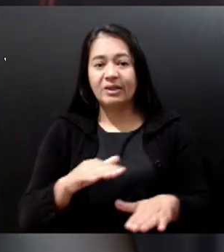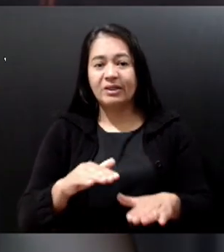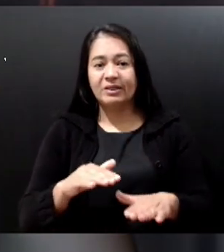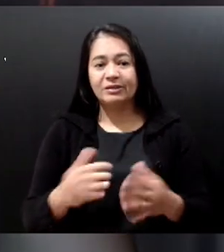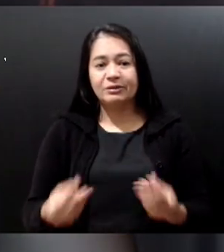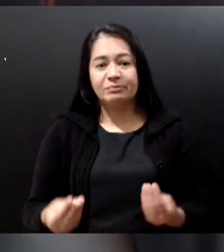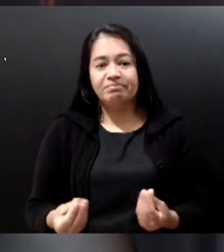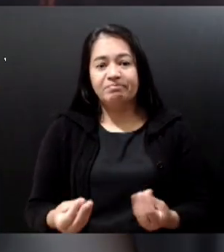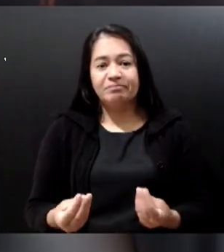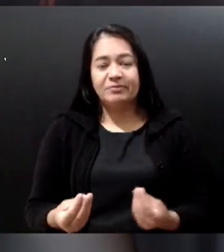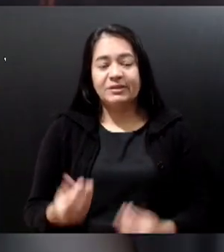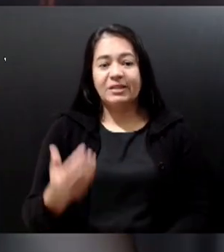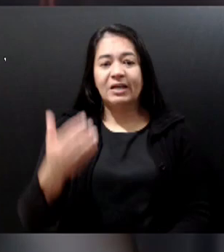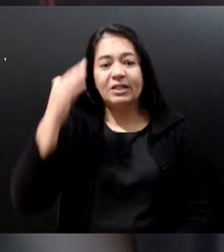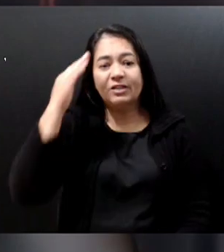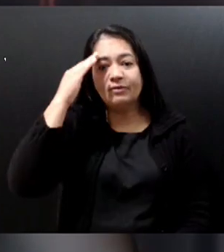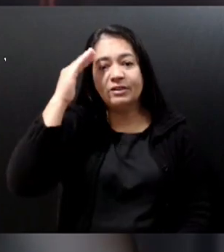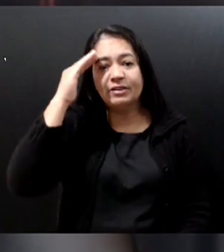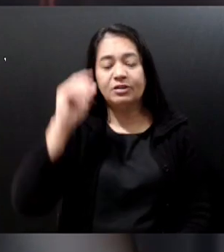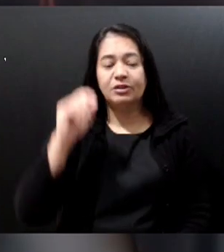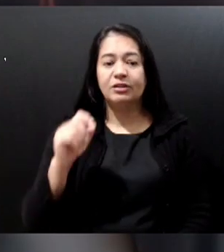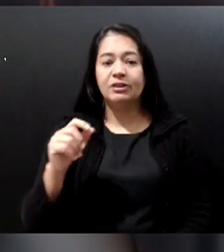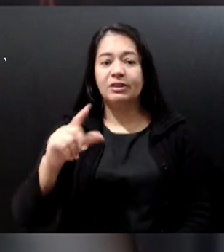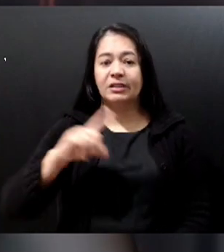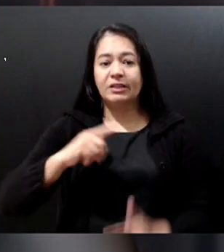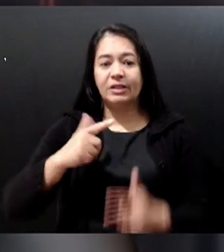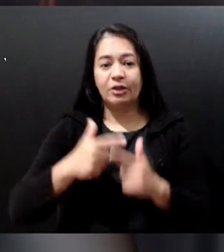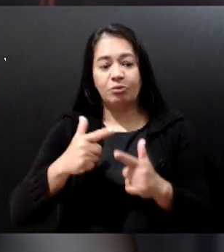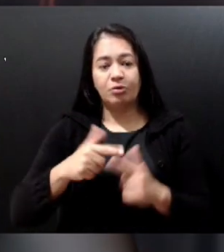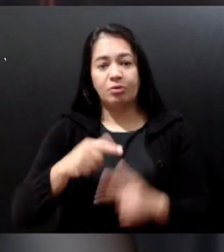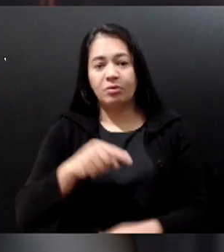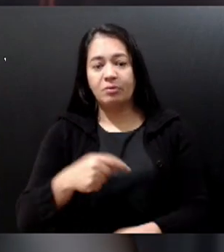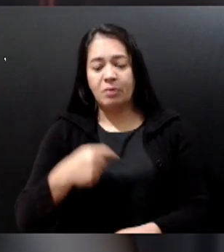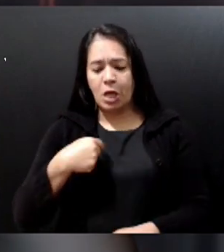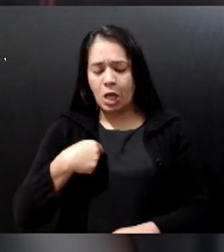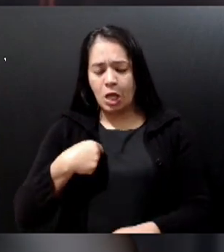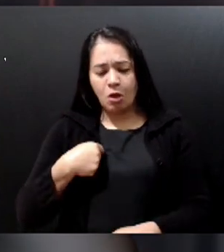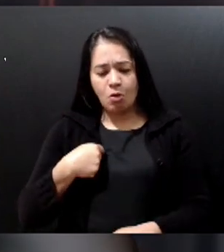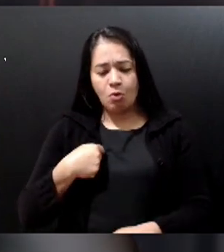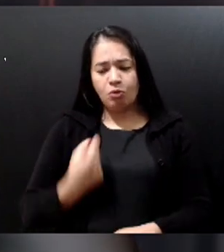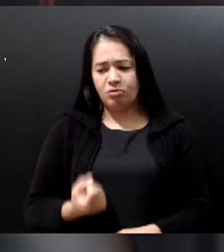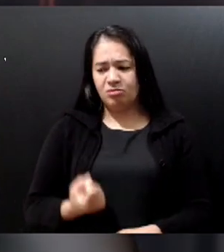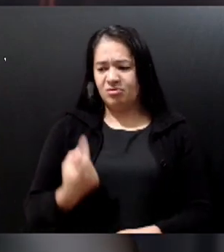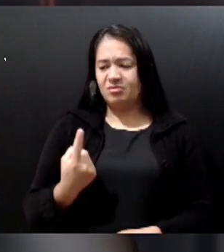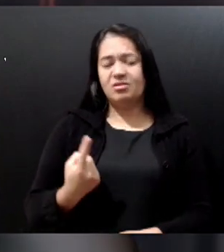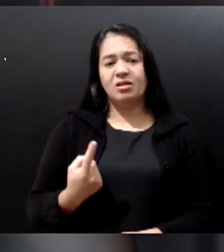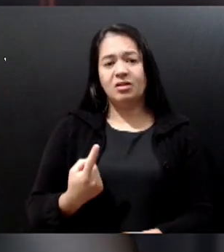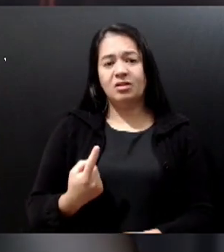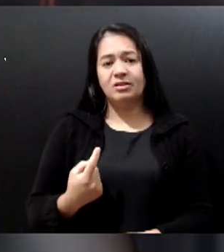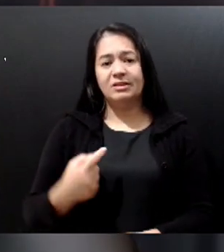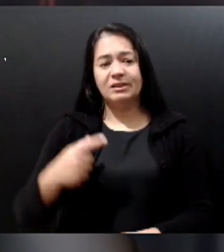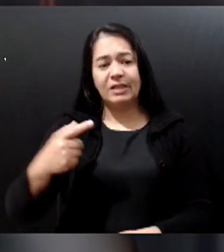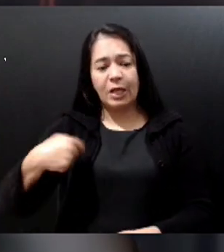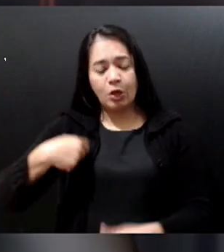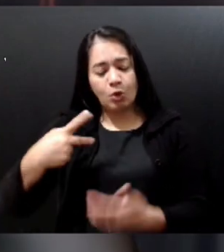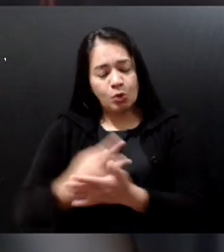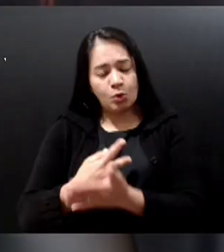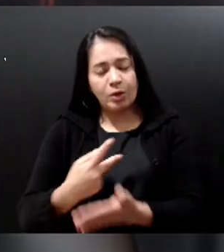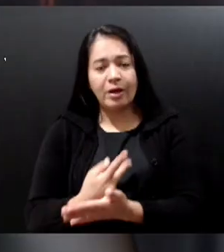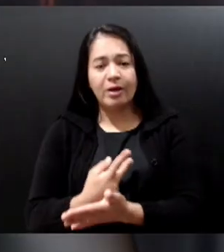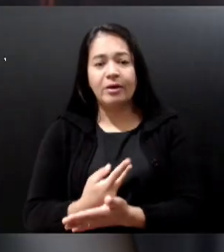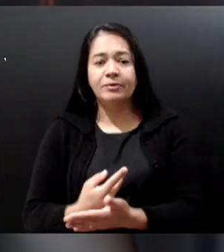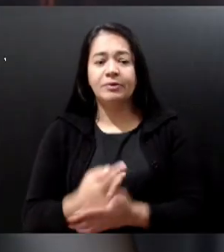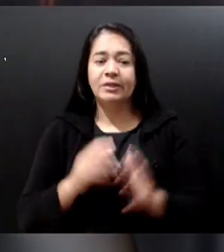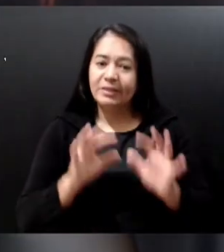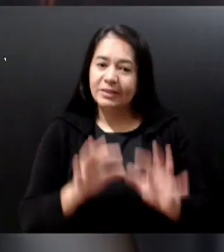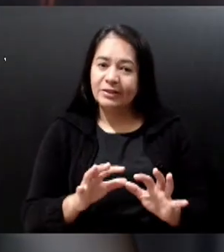com ela, então eu que sou, né, há alguma coisa de errada comigo. Então isso compromete a visão. Só que o que